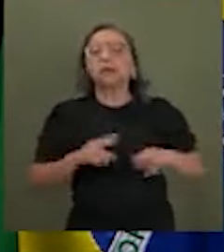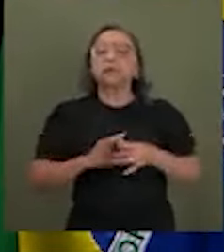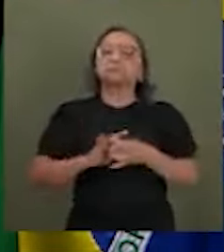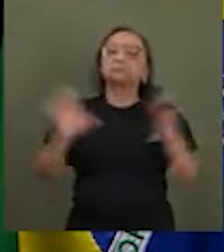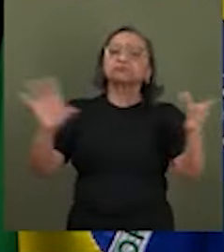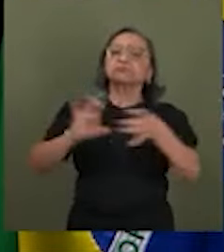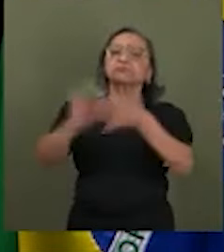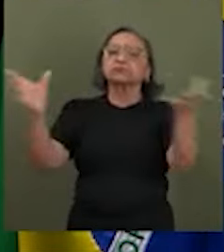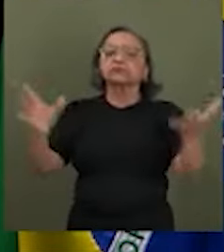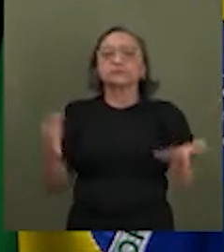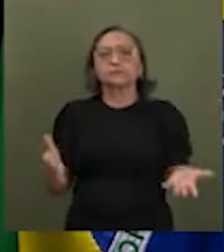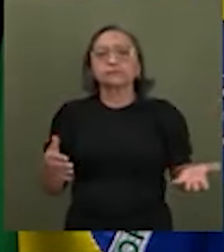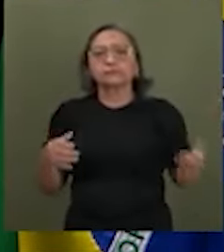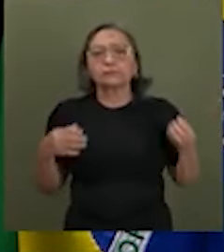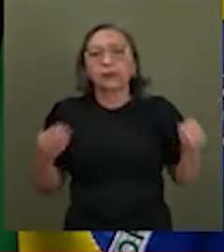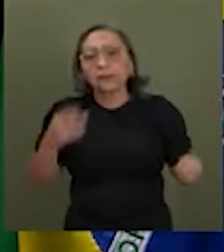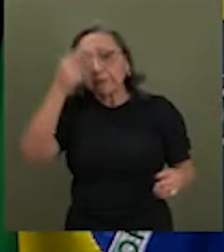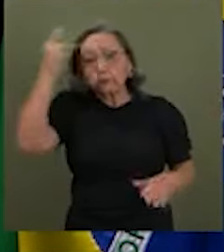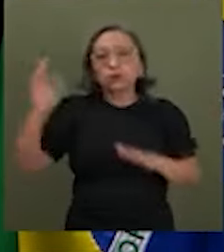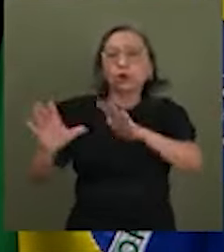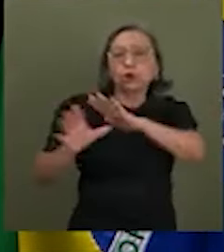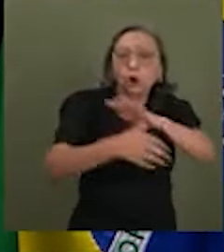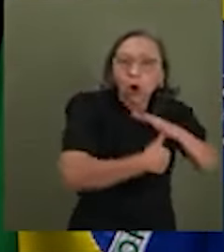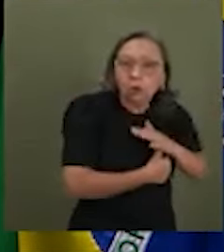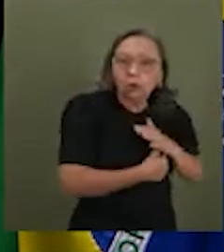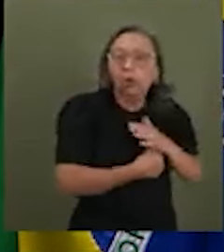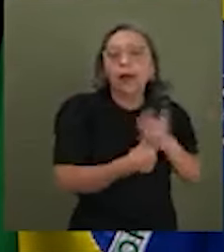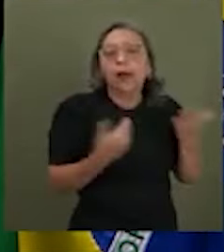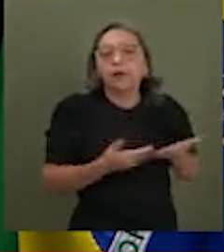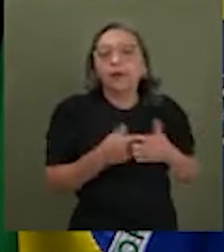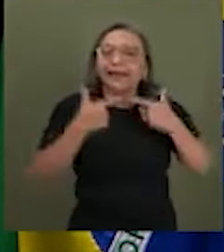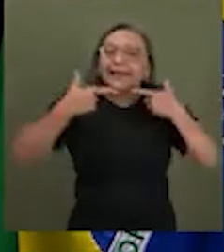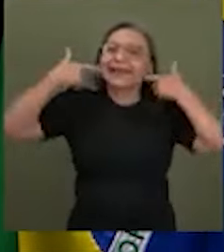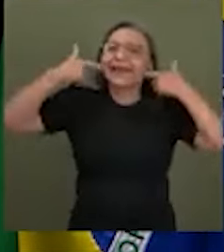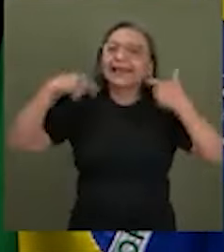estão sendo soltos, corruptos estão rindo da nossa cara.